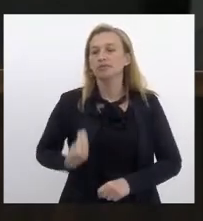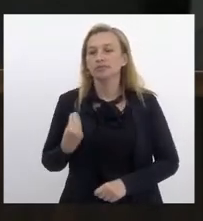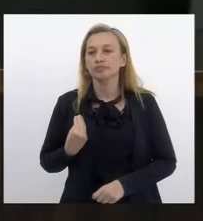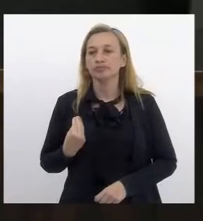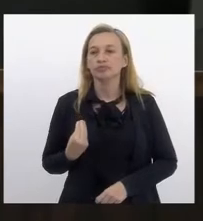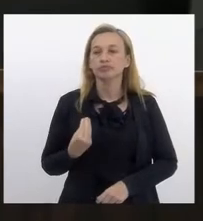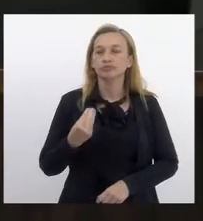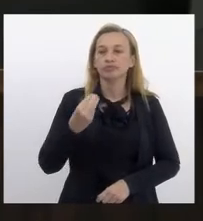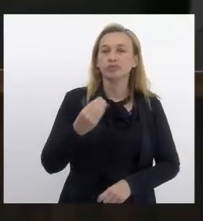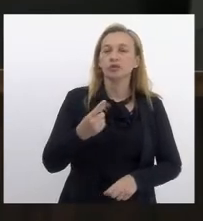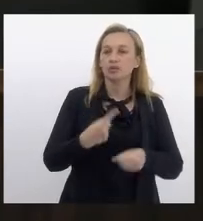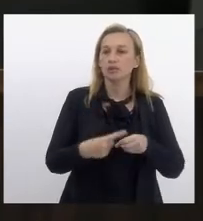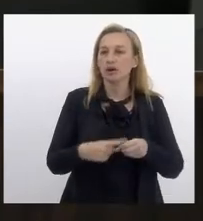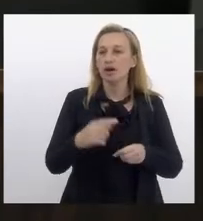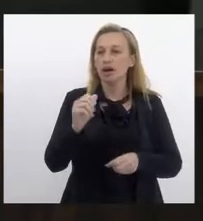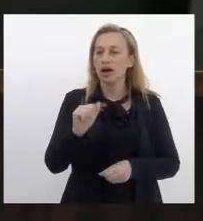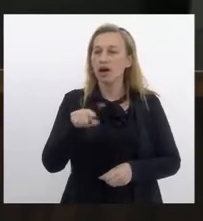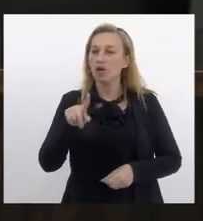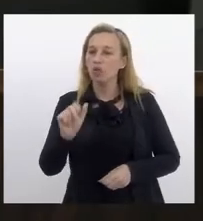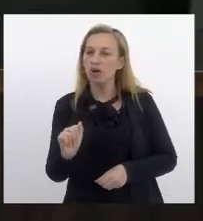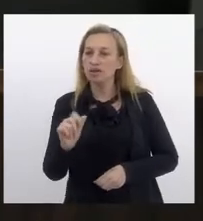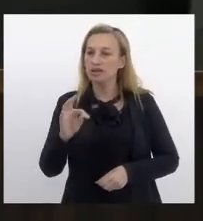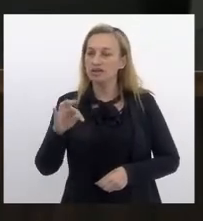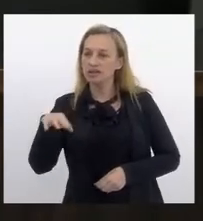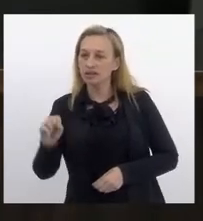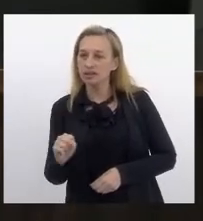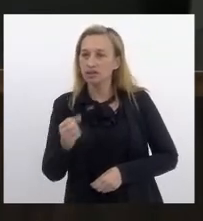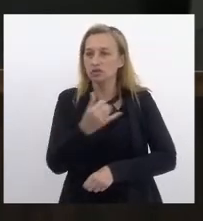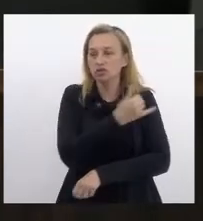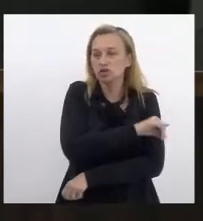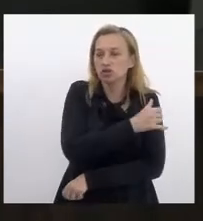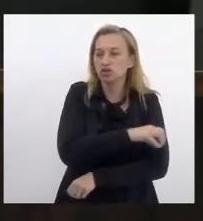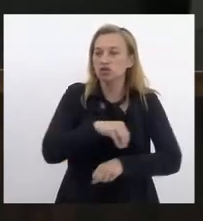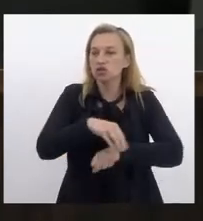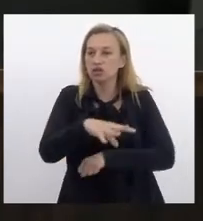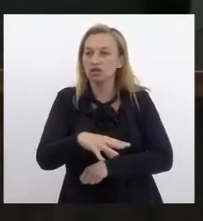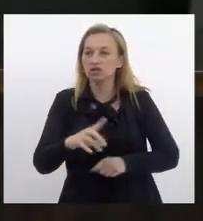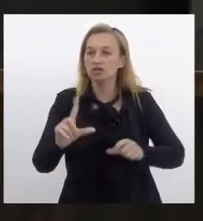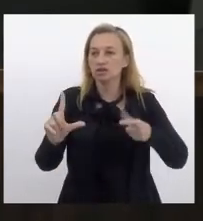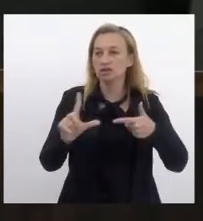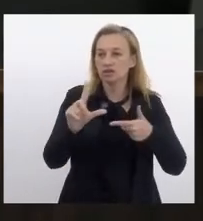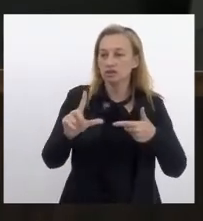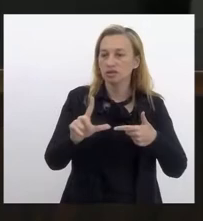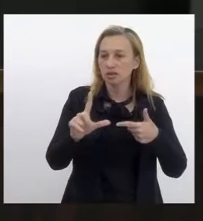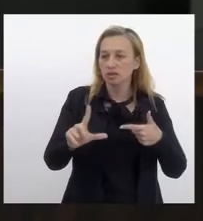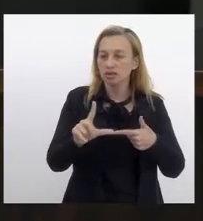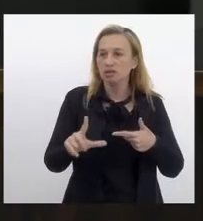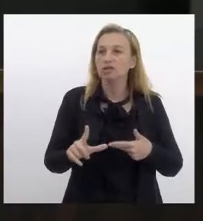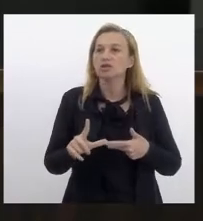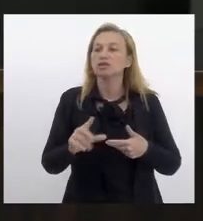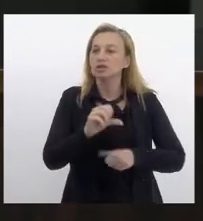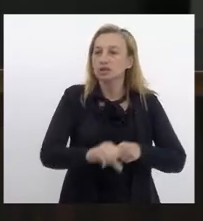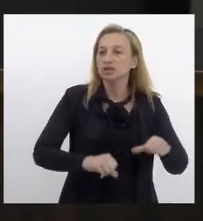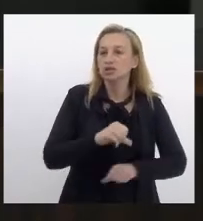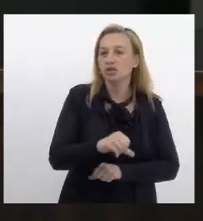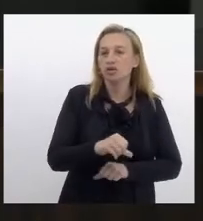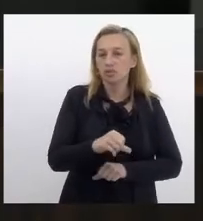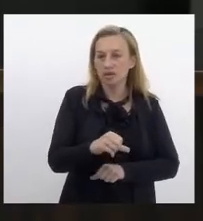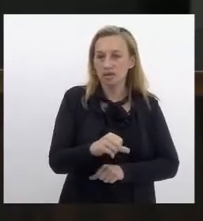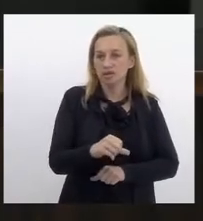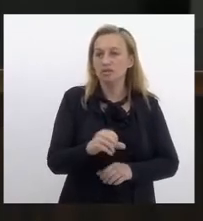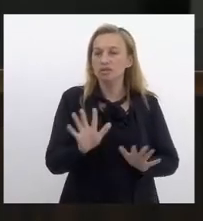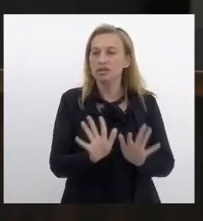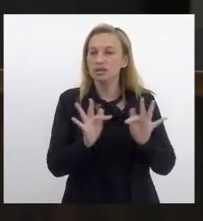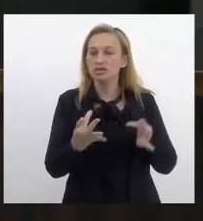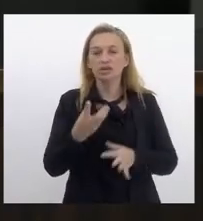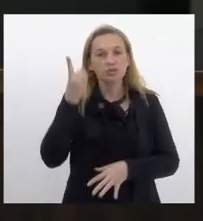da Água Santa, no município do Rio de Janeiro. Parecer da Comissão de Indicações Legislativas pela transformação e indicação de simples,